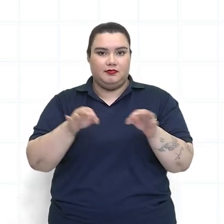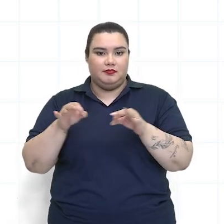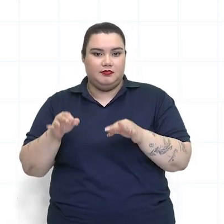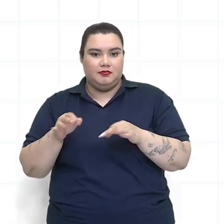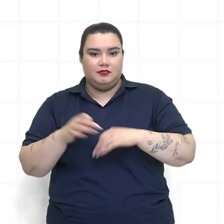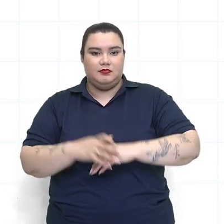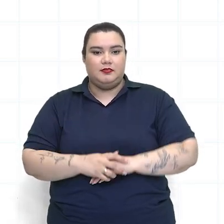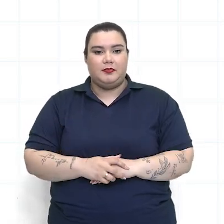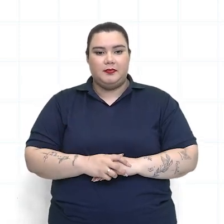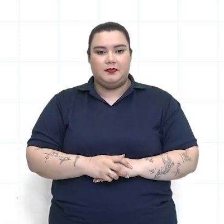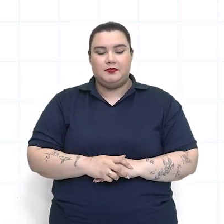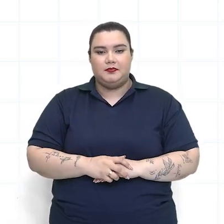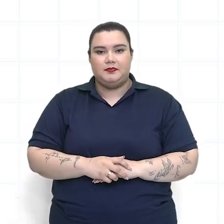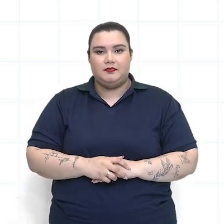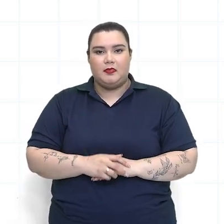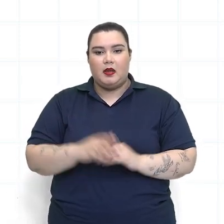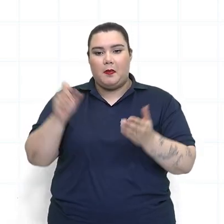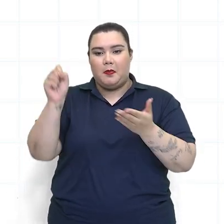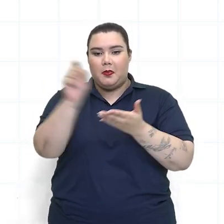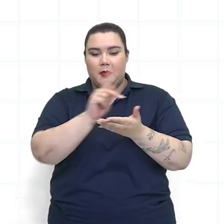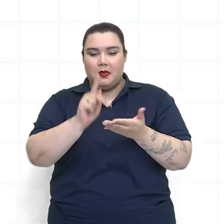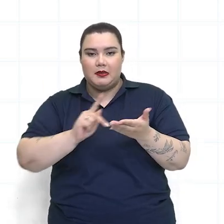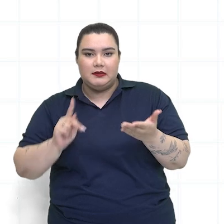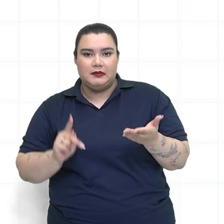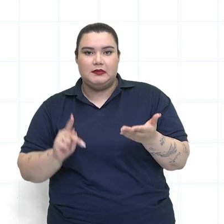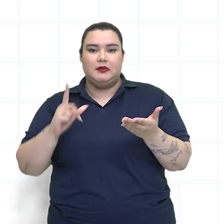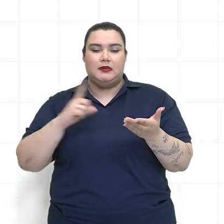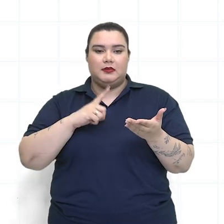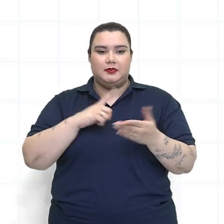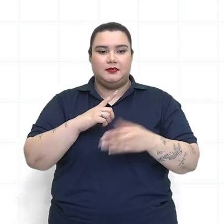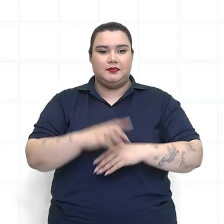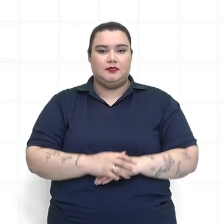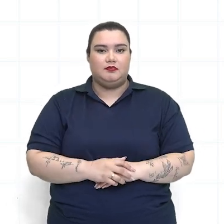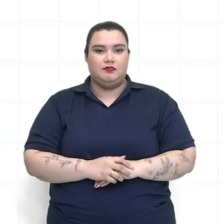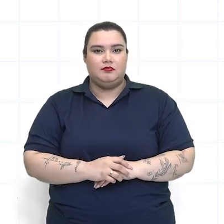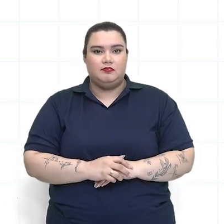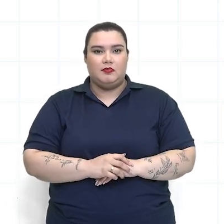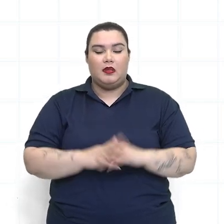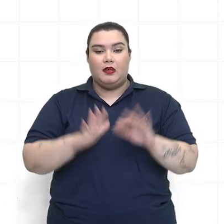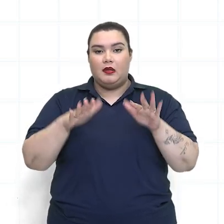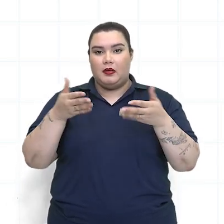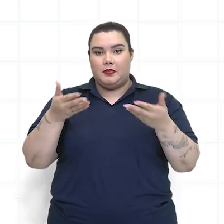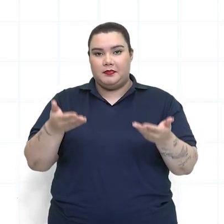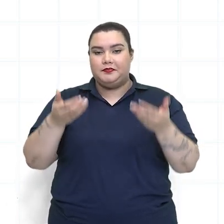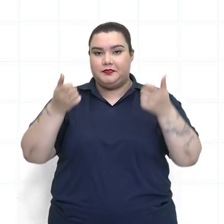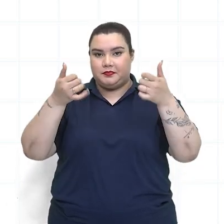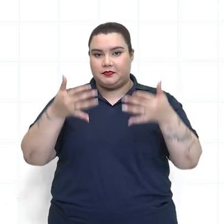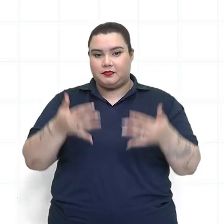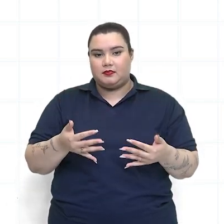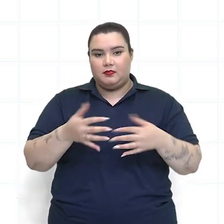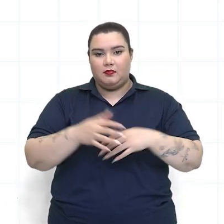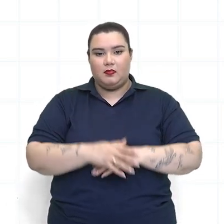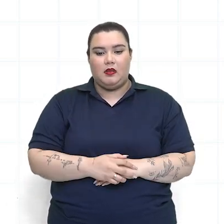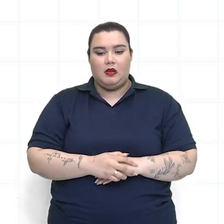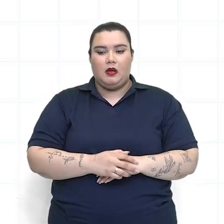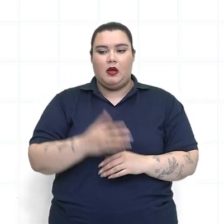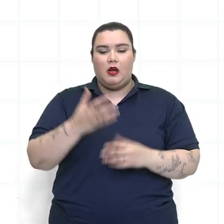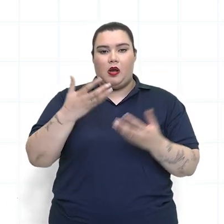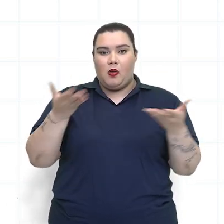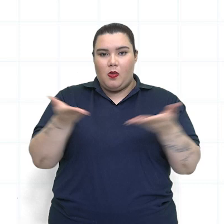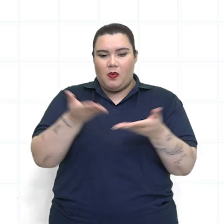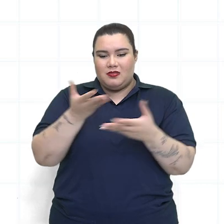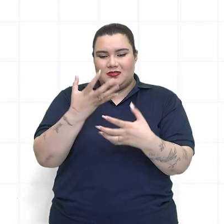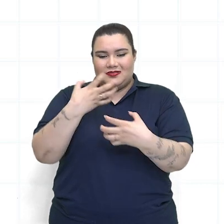né? Nas poesias. Então, vamos lá. Choram as rosas, porque não quero